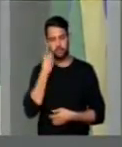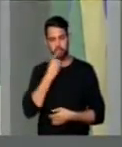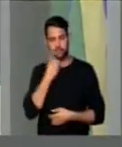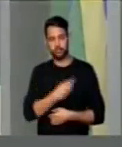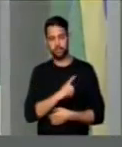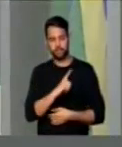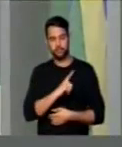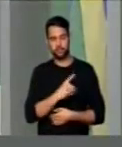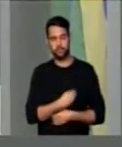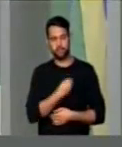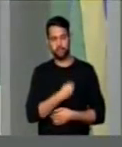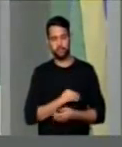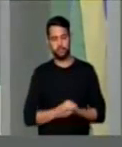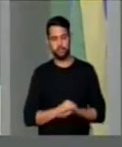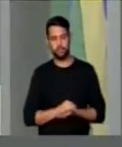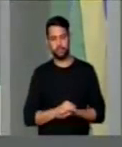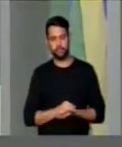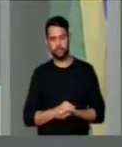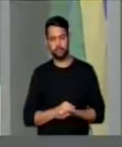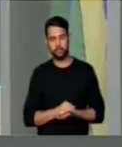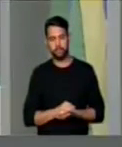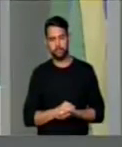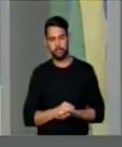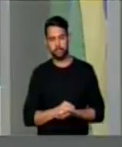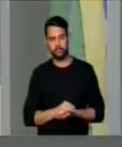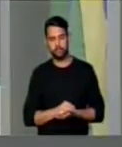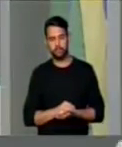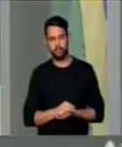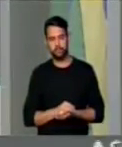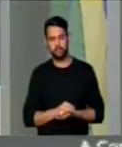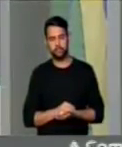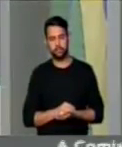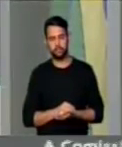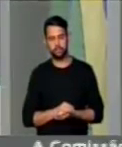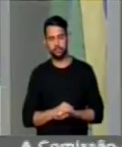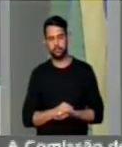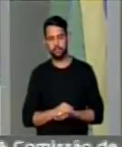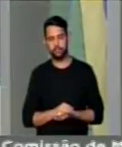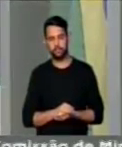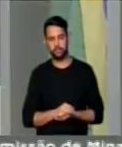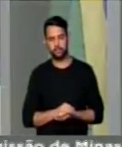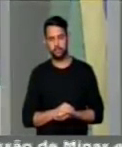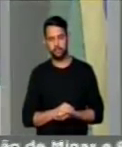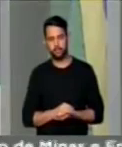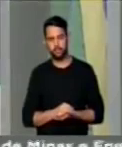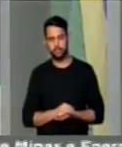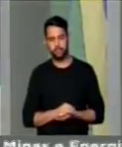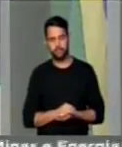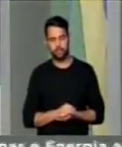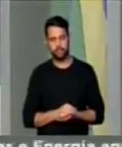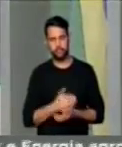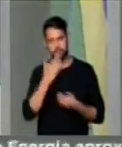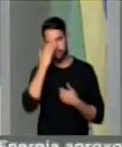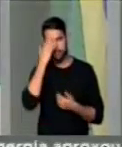que terão... Obrigado, deputado.